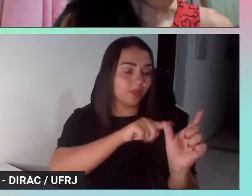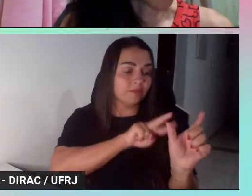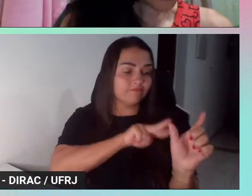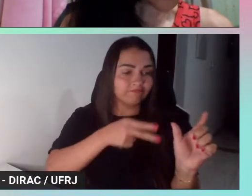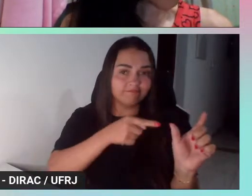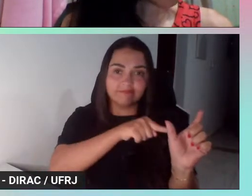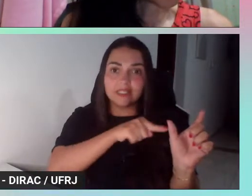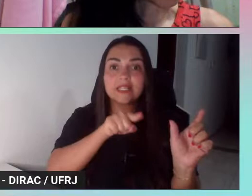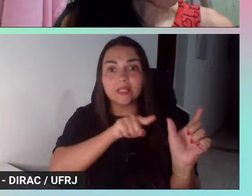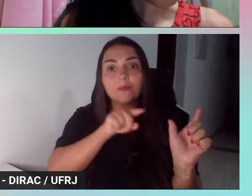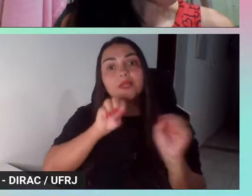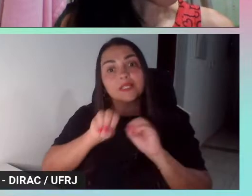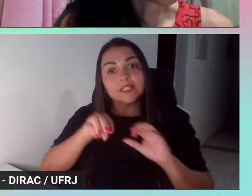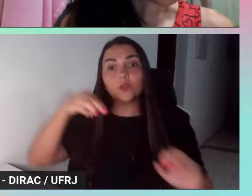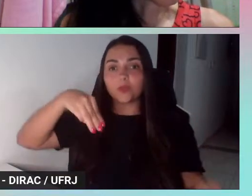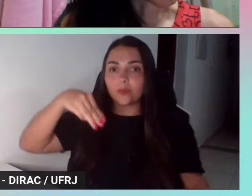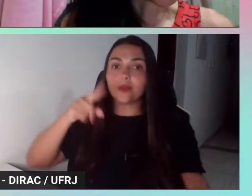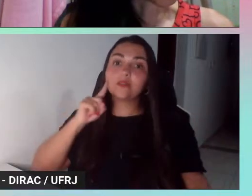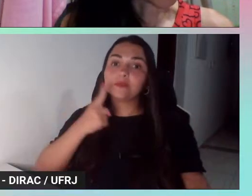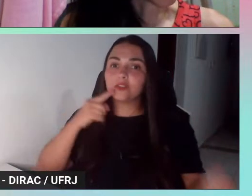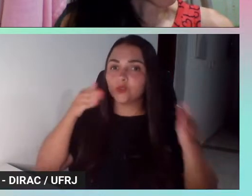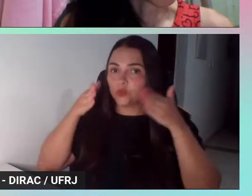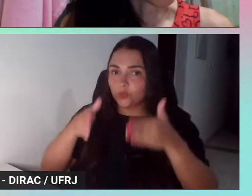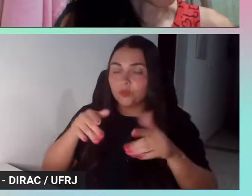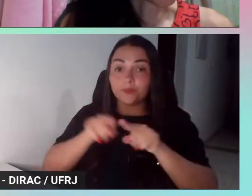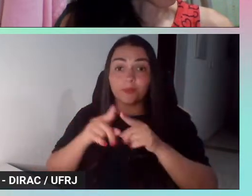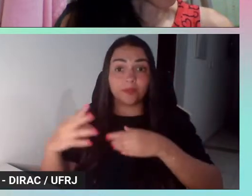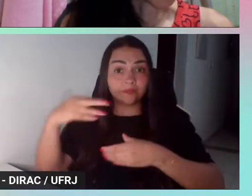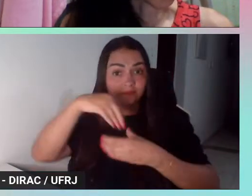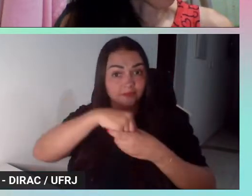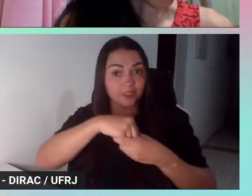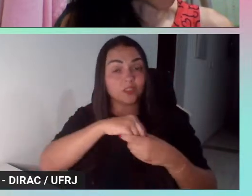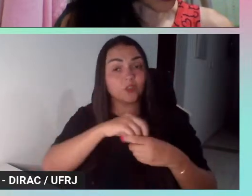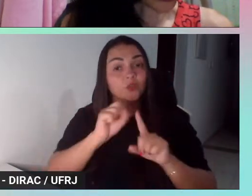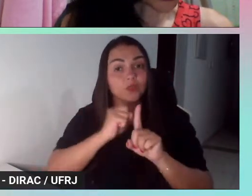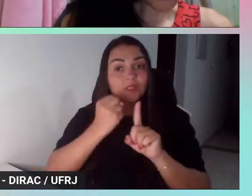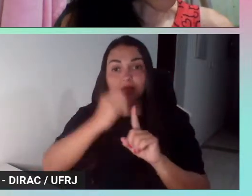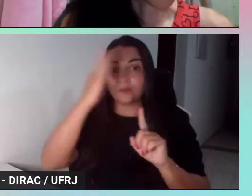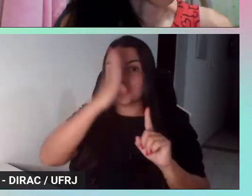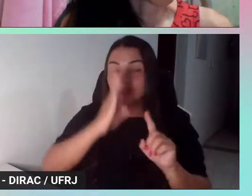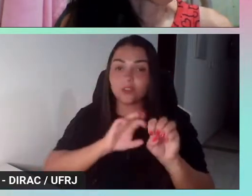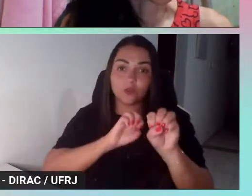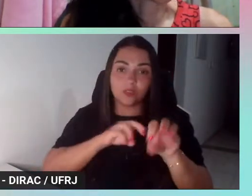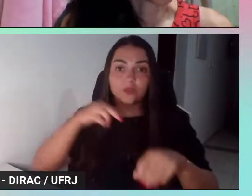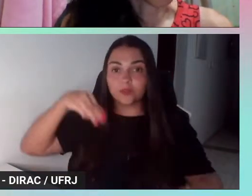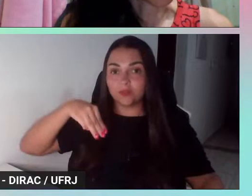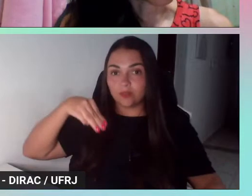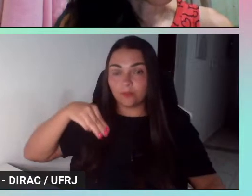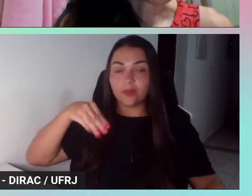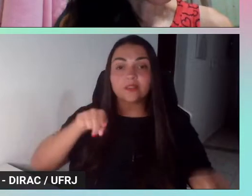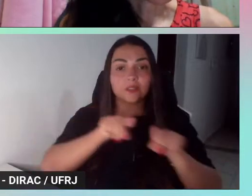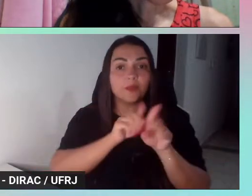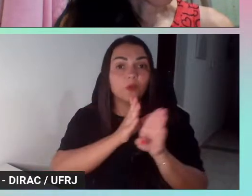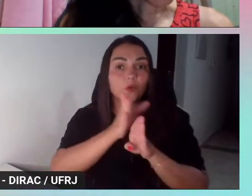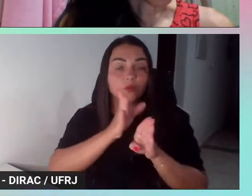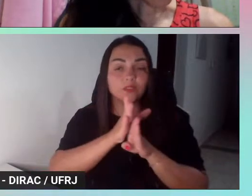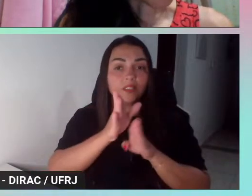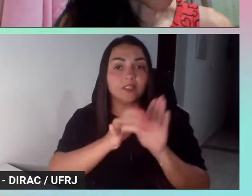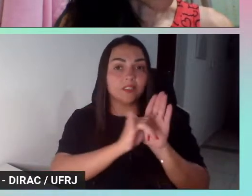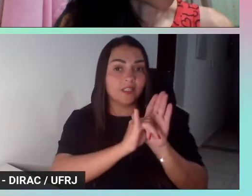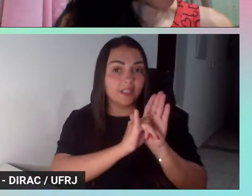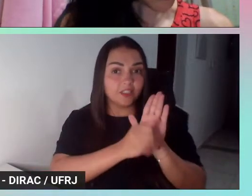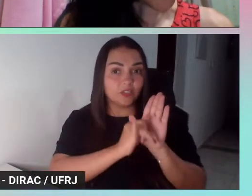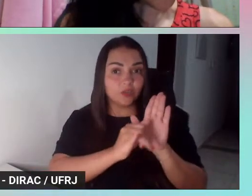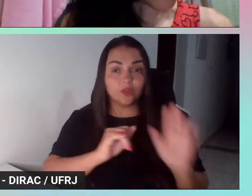de matemática para surdos, membro do Conselho Editorial da Sociedade Brasileira de Educação Matemática e do Conselho Editorial da